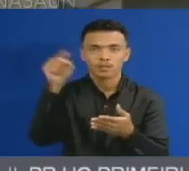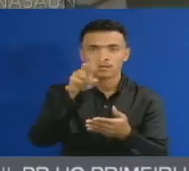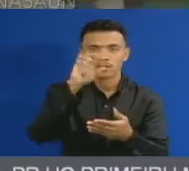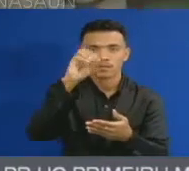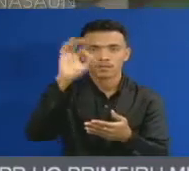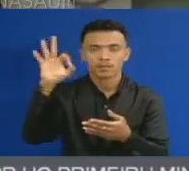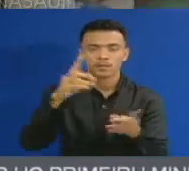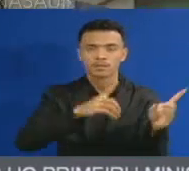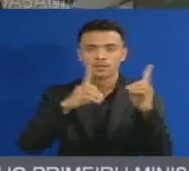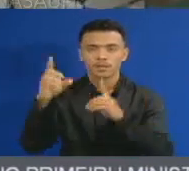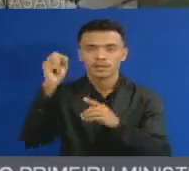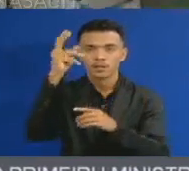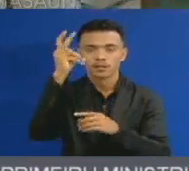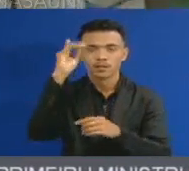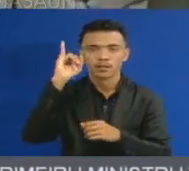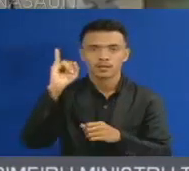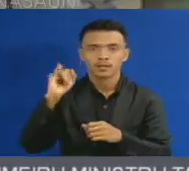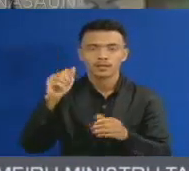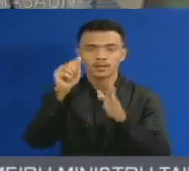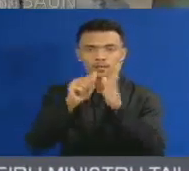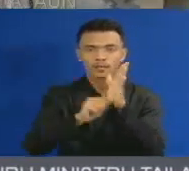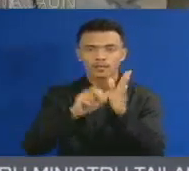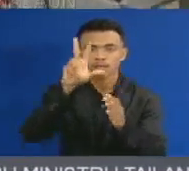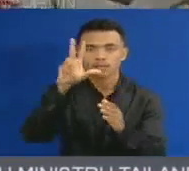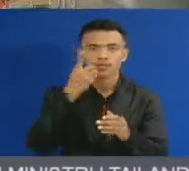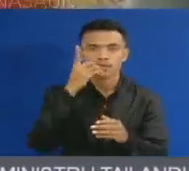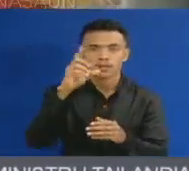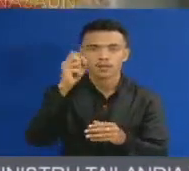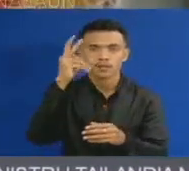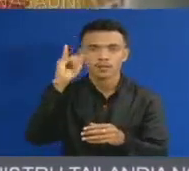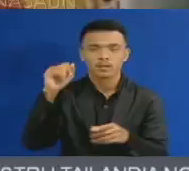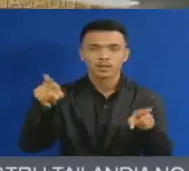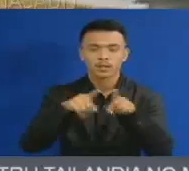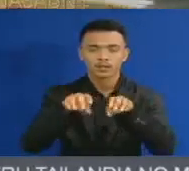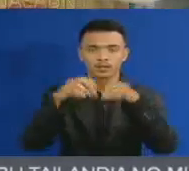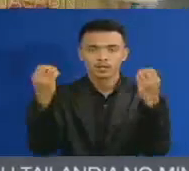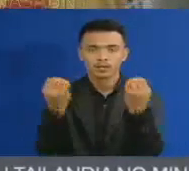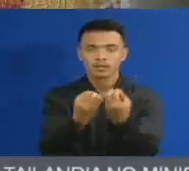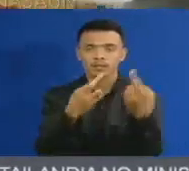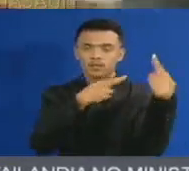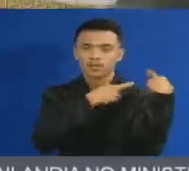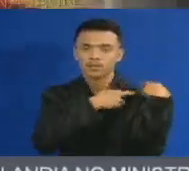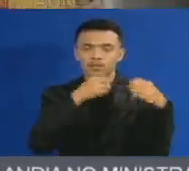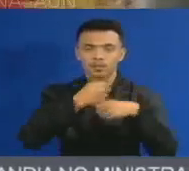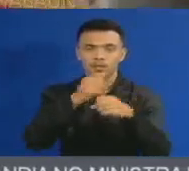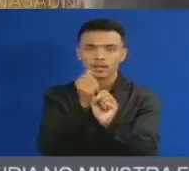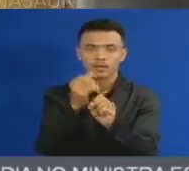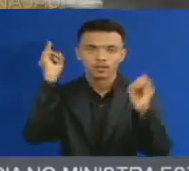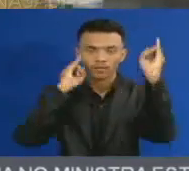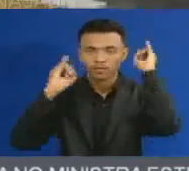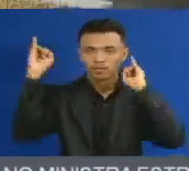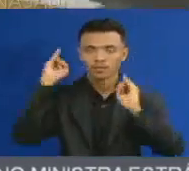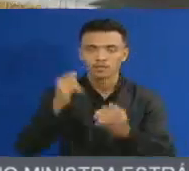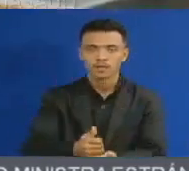establece SNI ca SNI e artigo tolo ateten SNI hanesan organismo nebe iha responsabilidade hodi produzi informação nebe